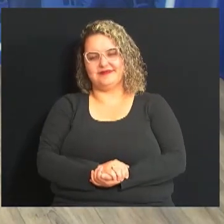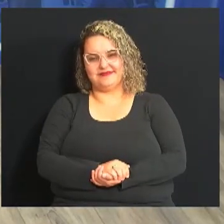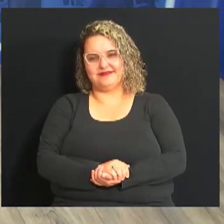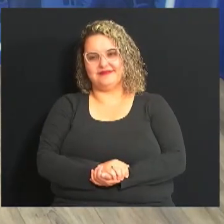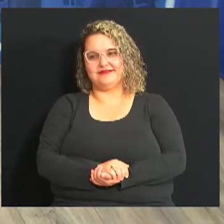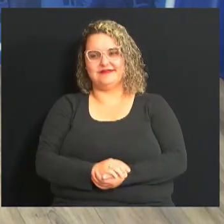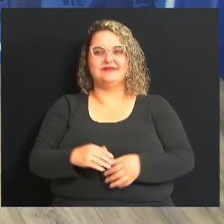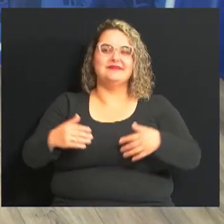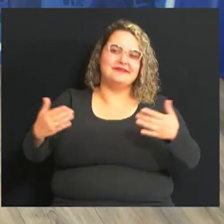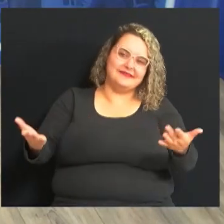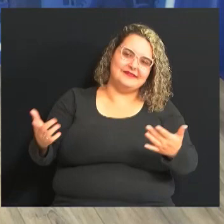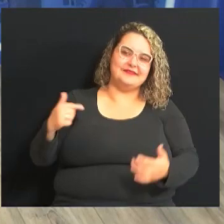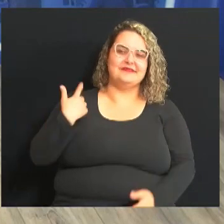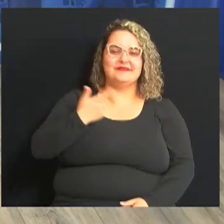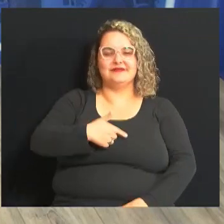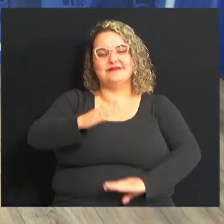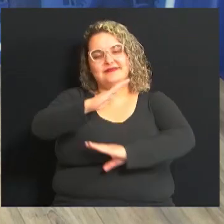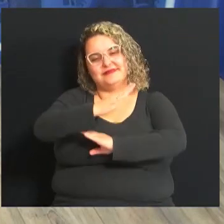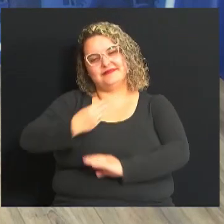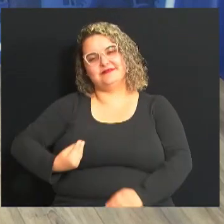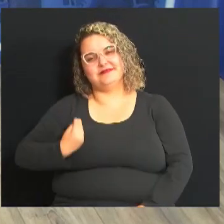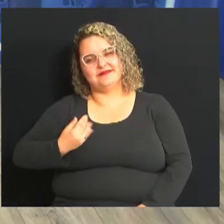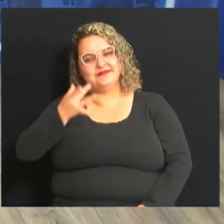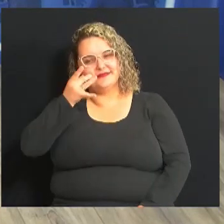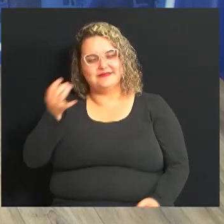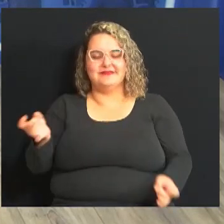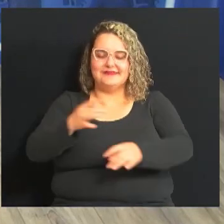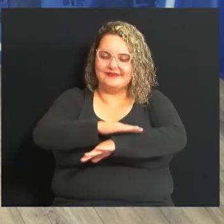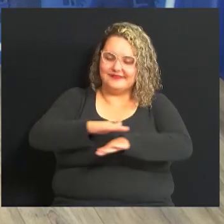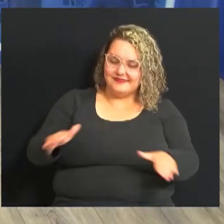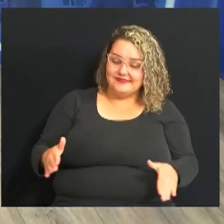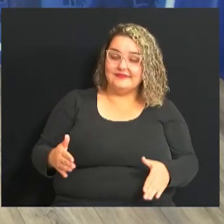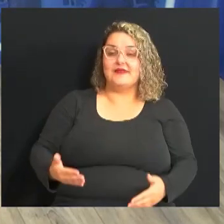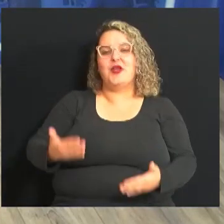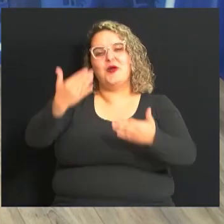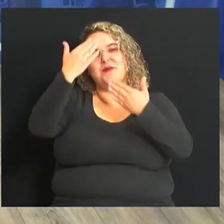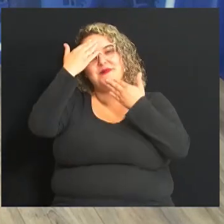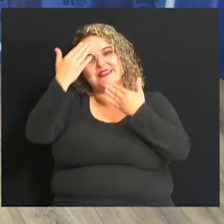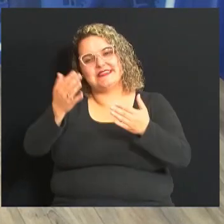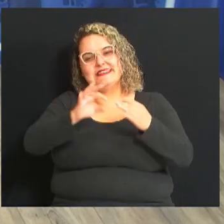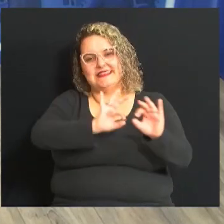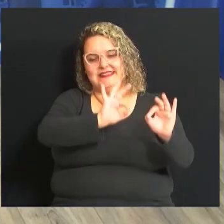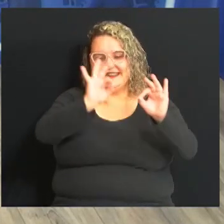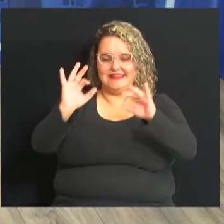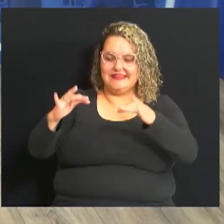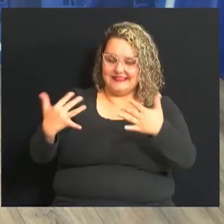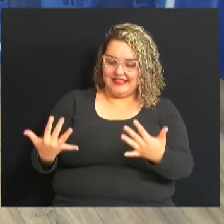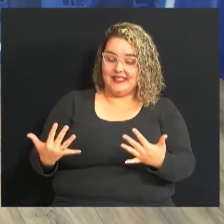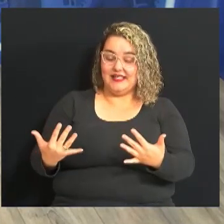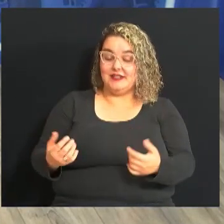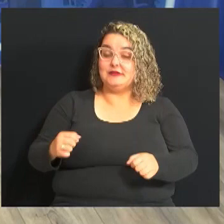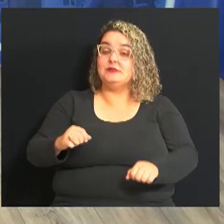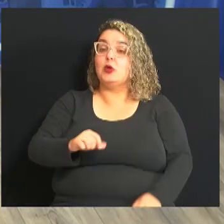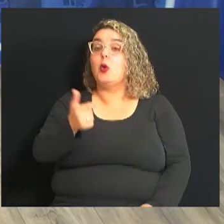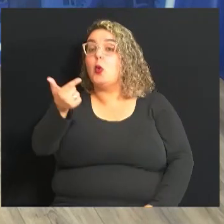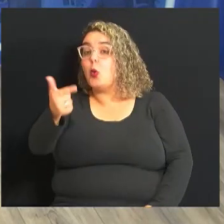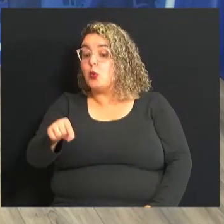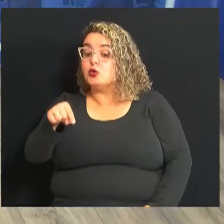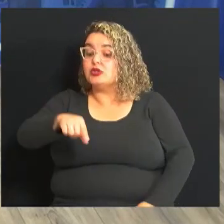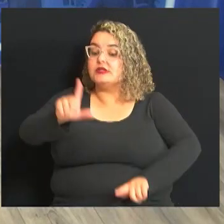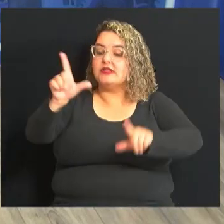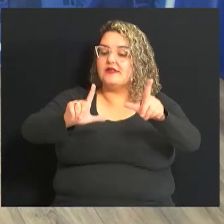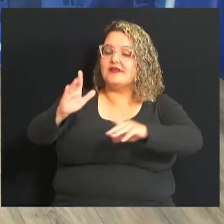Campinas. Nosso Câmara Notícia fica por aqui. Muito obrigado pela sua companhia, pela sua audiência. Continue aqui na TV